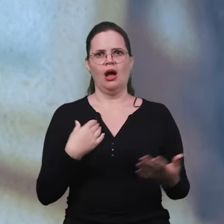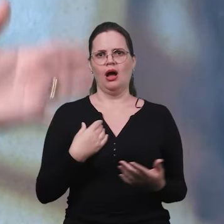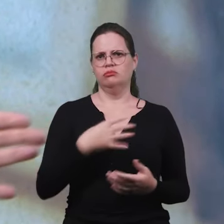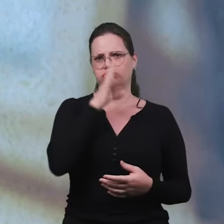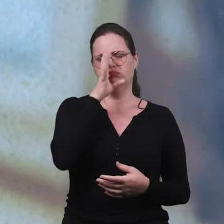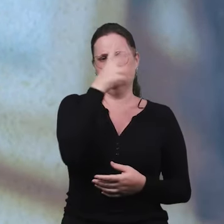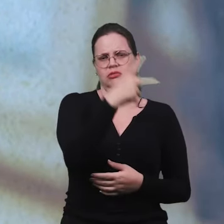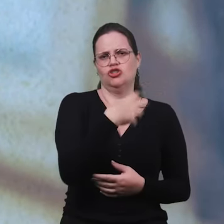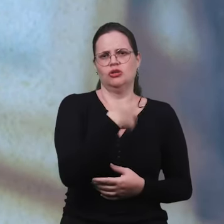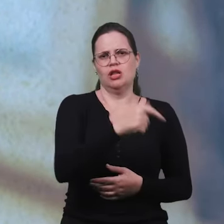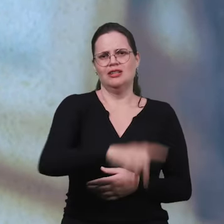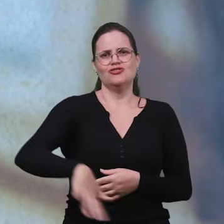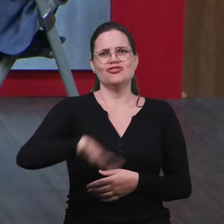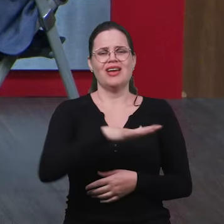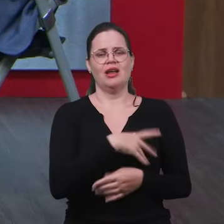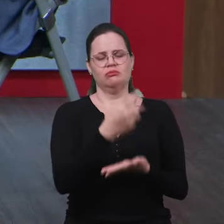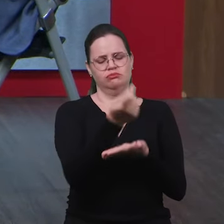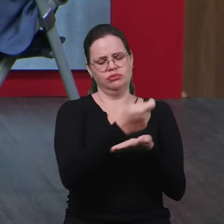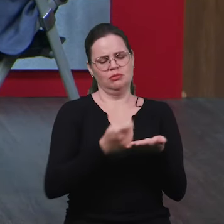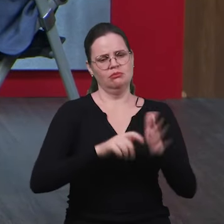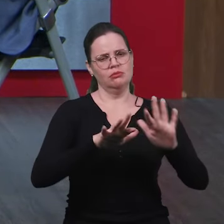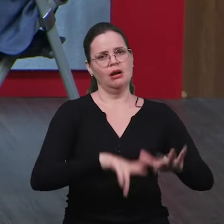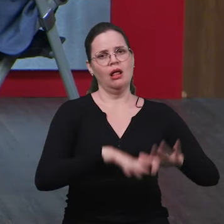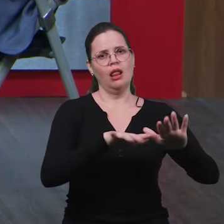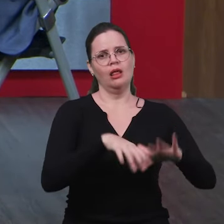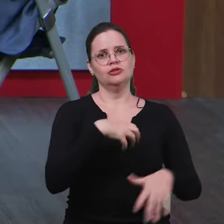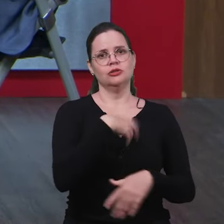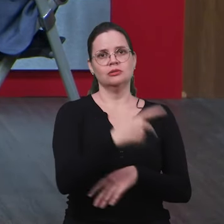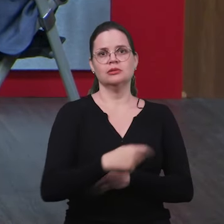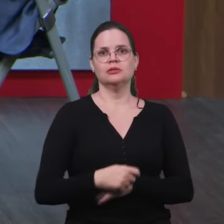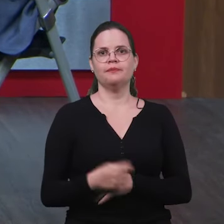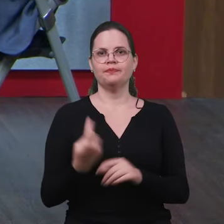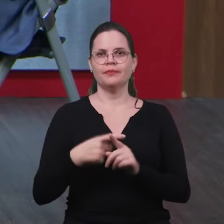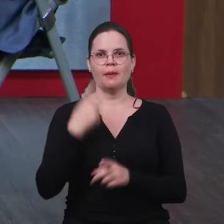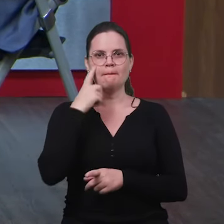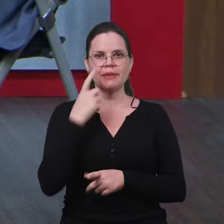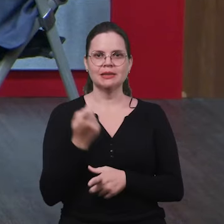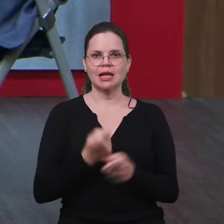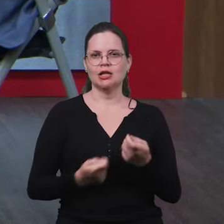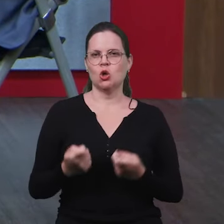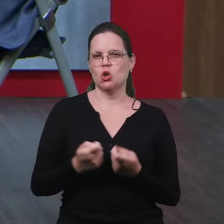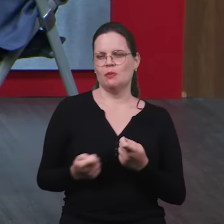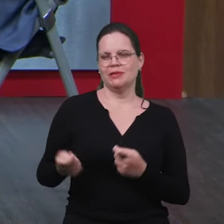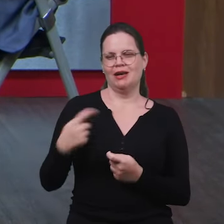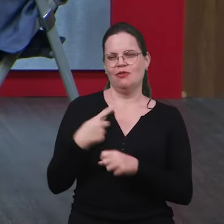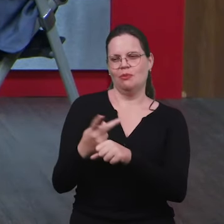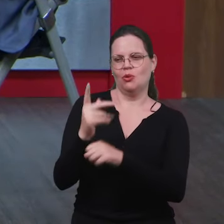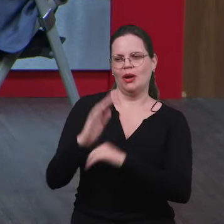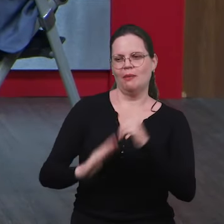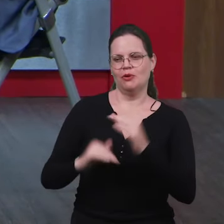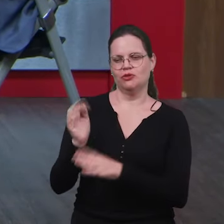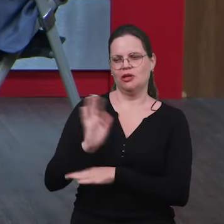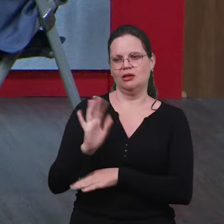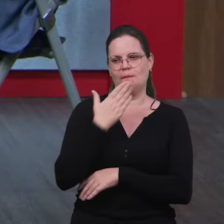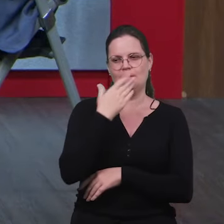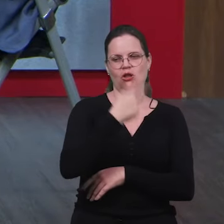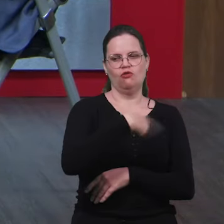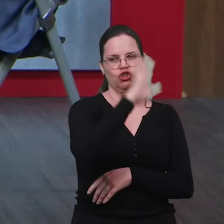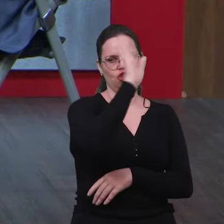daquela forma genérica. E a pessoa, às vezes, ela acredita que tendo uma economia, né, de procurar um profissional com qualificação,